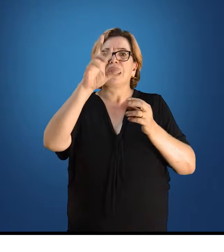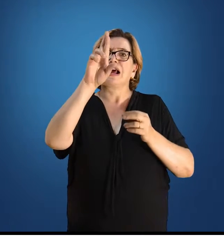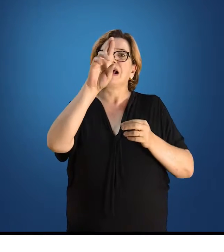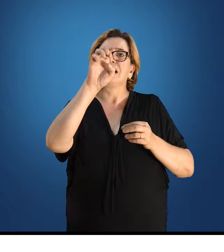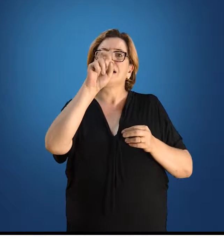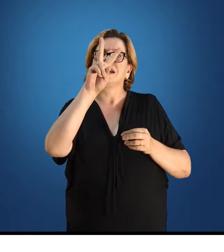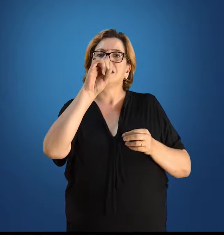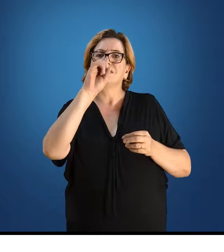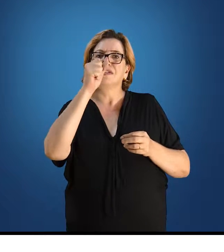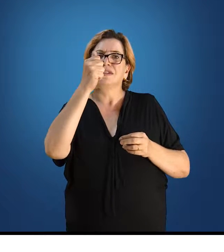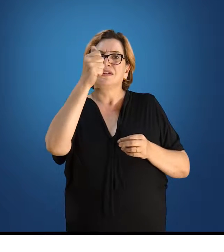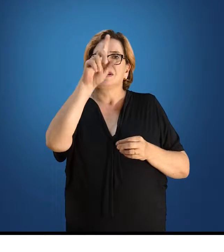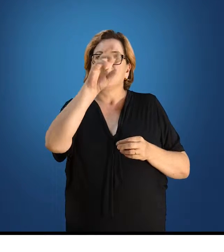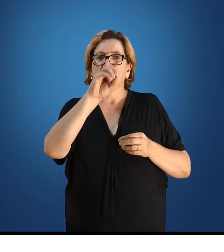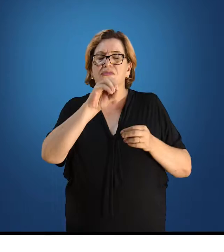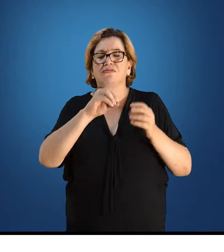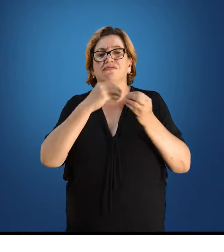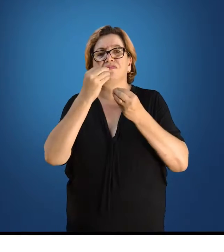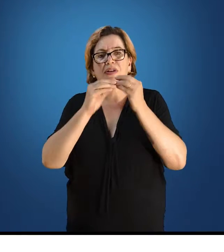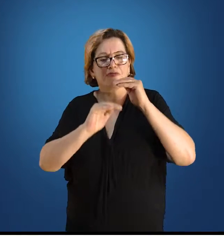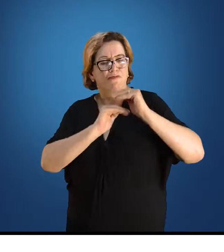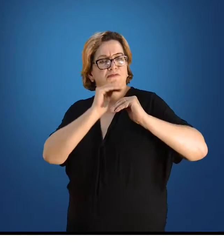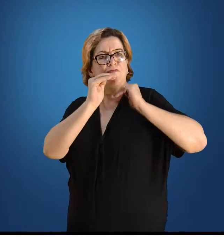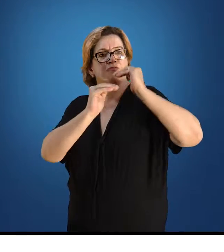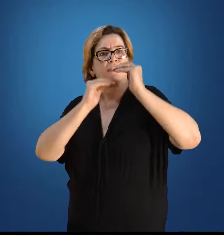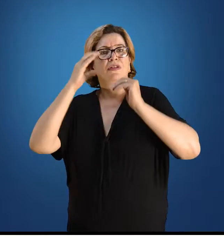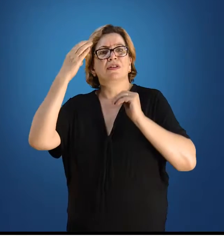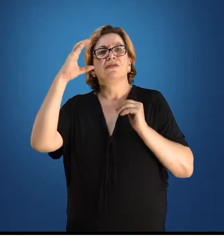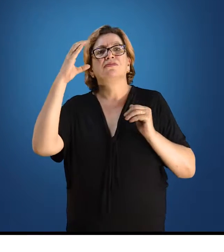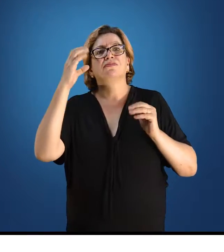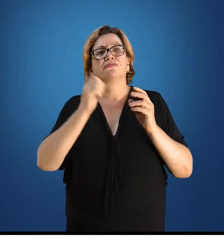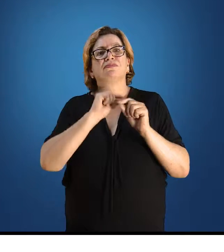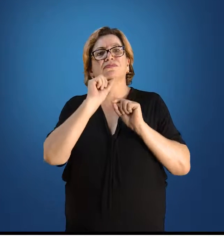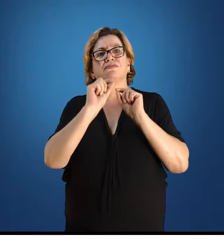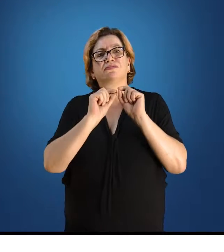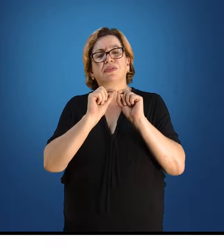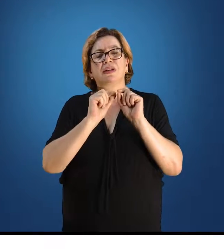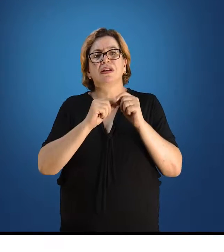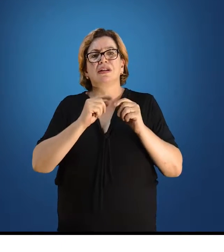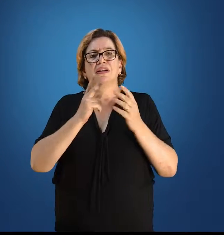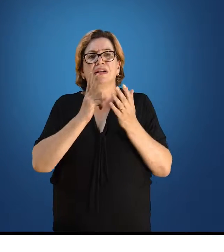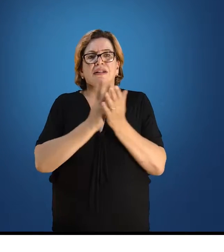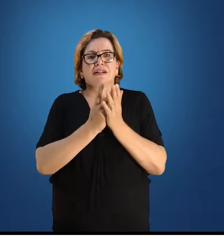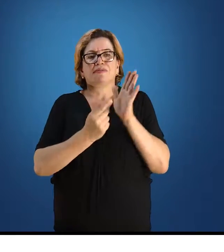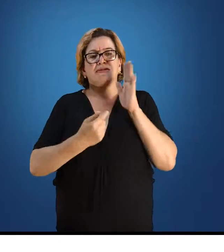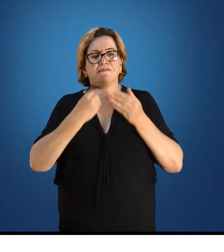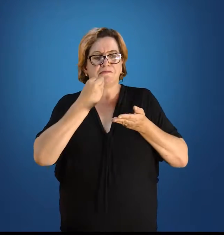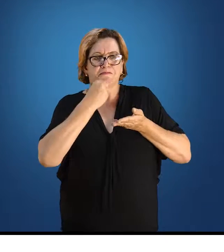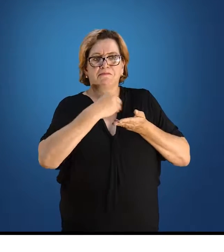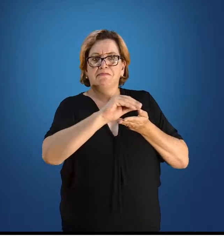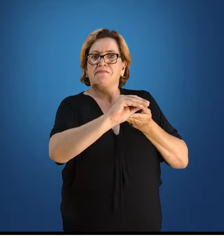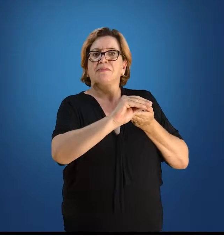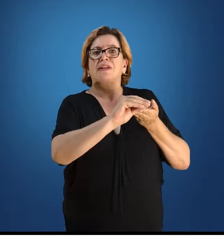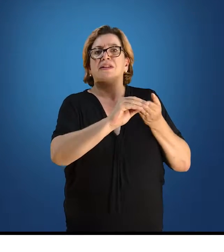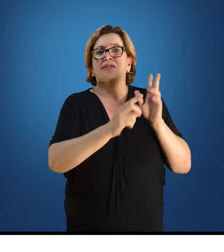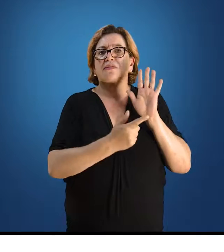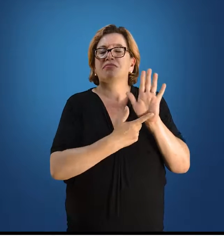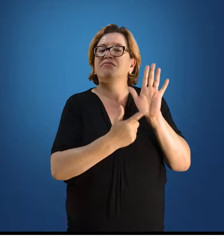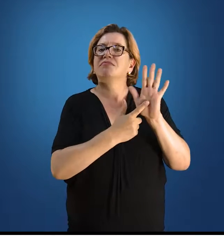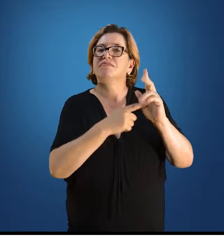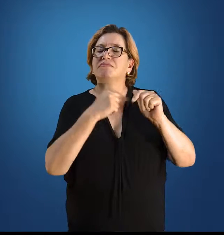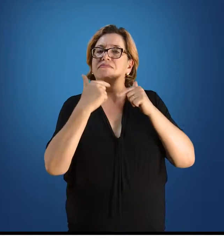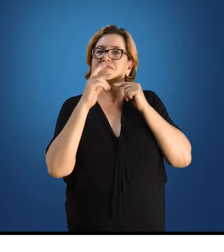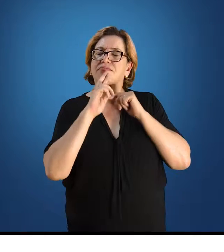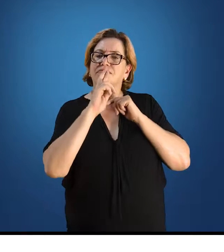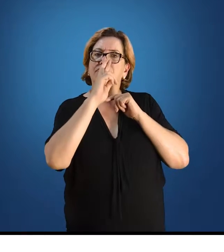para a existência e para o avanço da ciência. O que é o conceito de revisão por pares? Você submete os resultados do seu trabalho